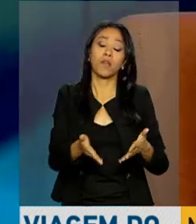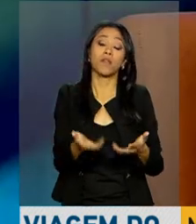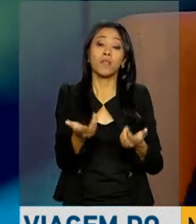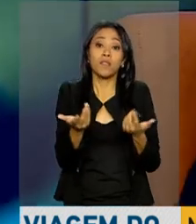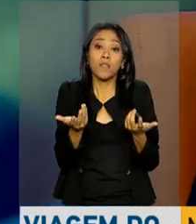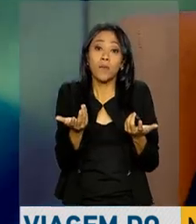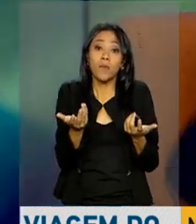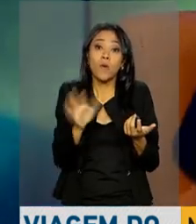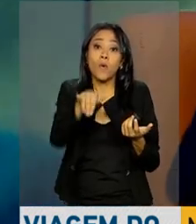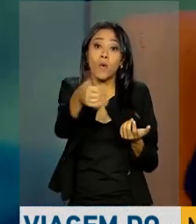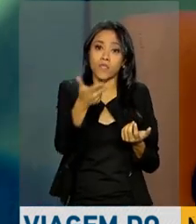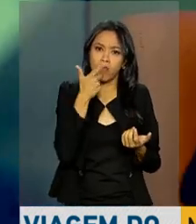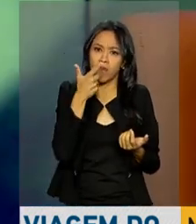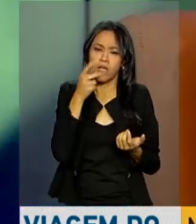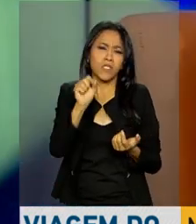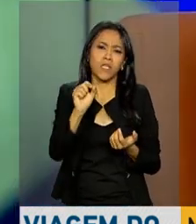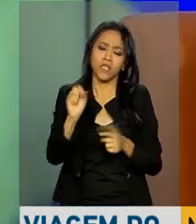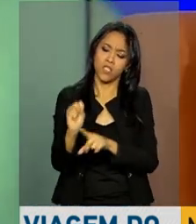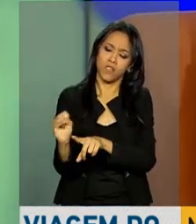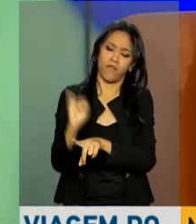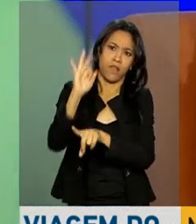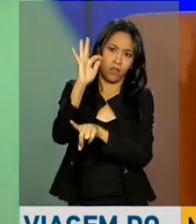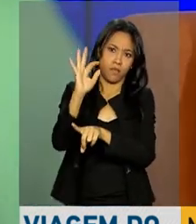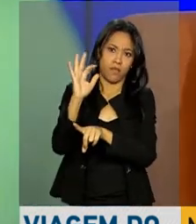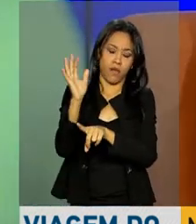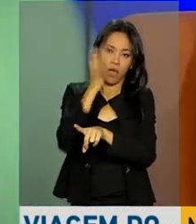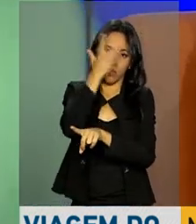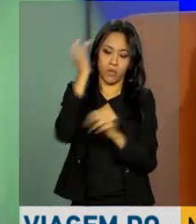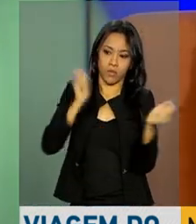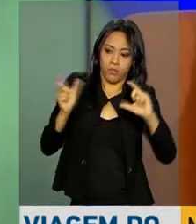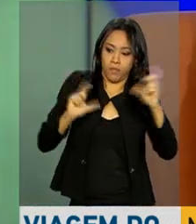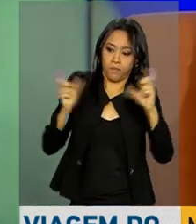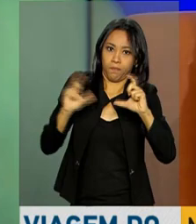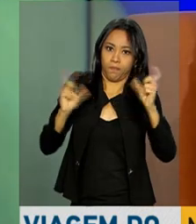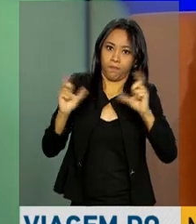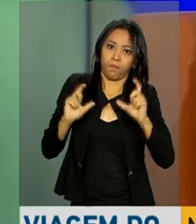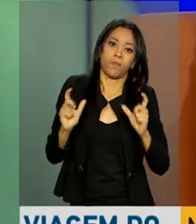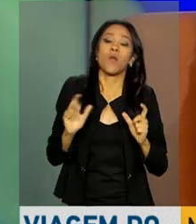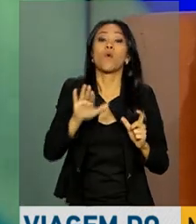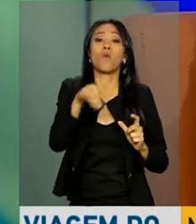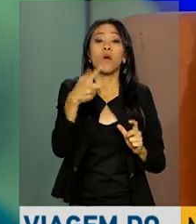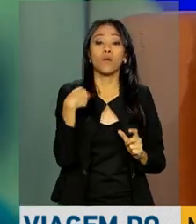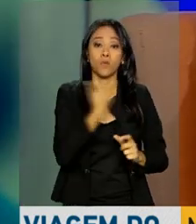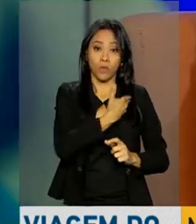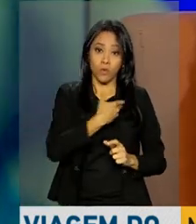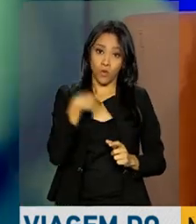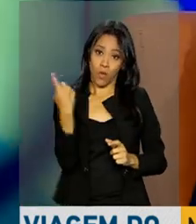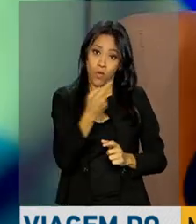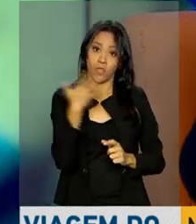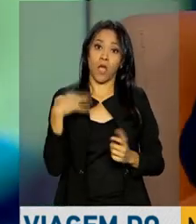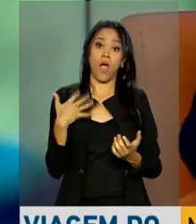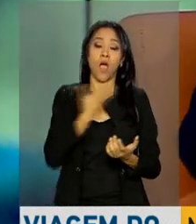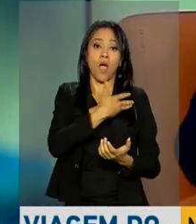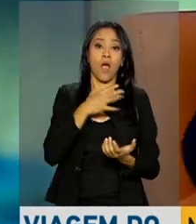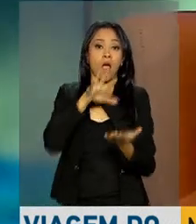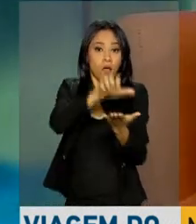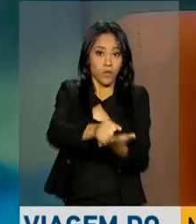que quando se fala em inflação, que isso é uma coisa assustadora. Ora bem, quando nós assumimos o governo, a inflação estava em